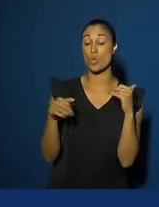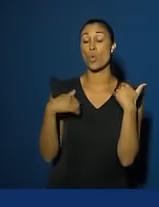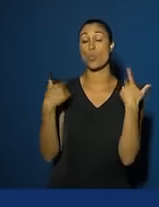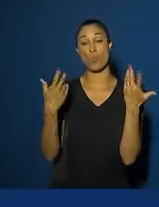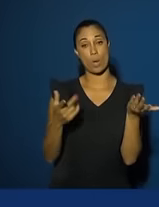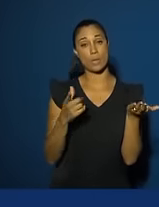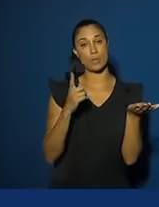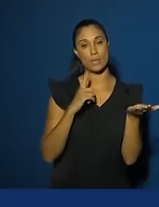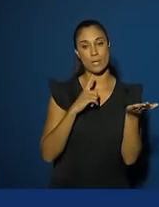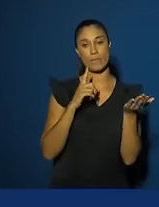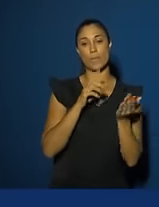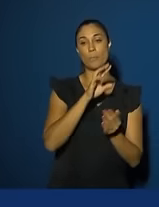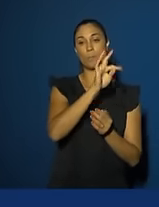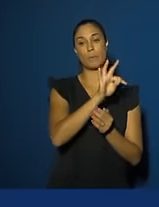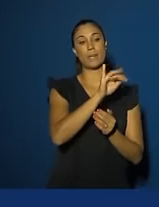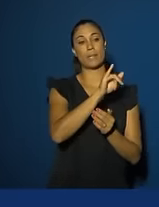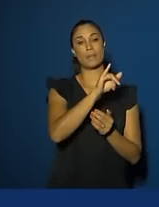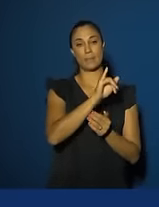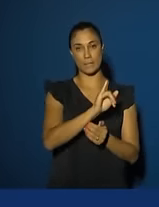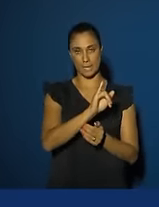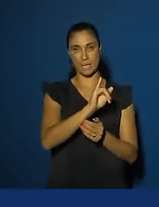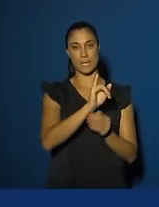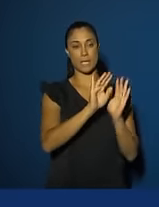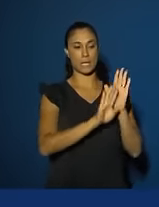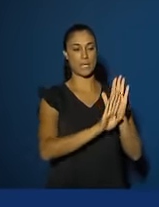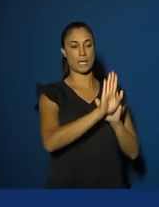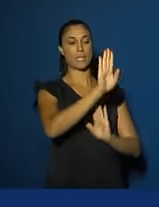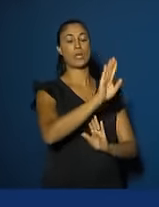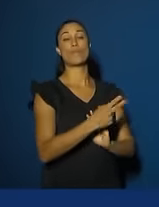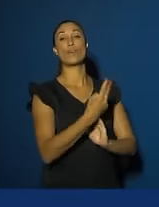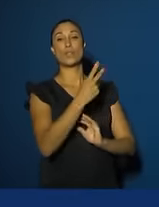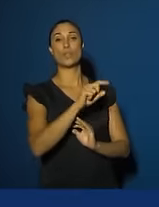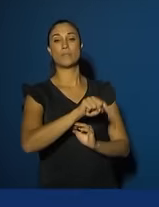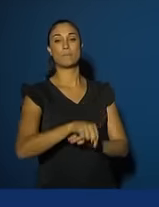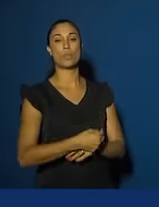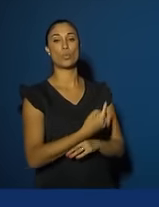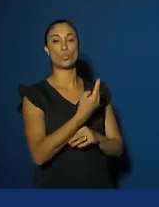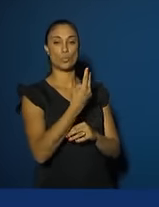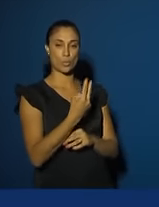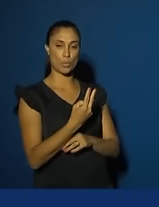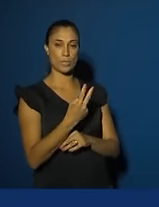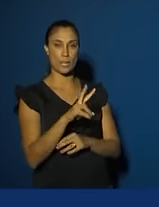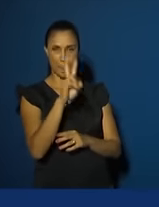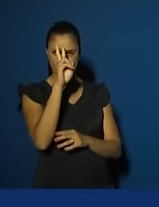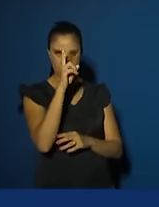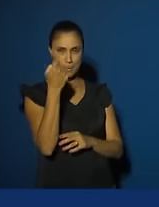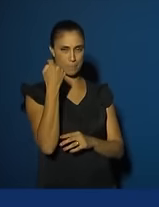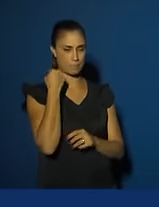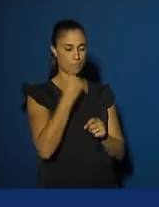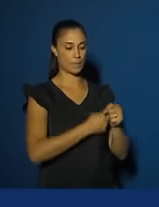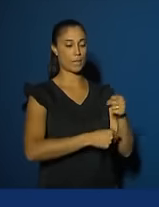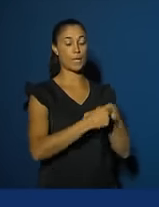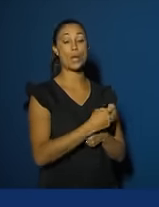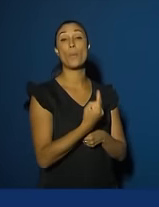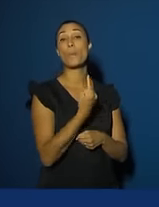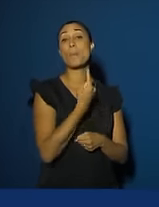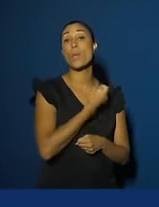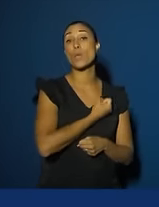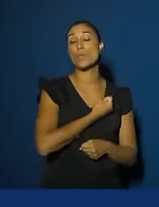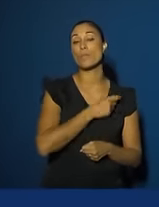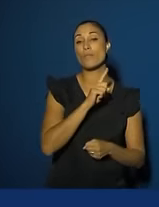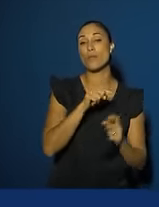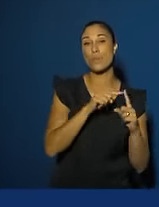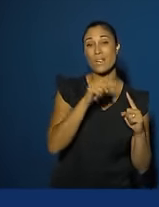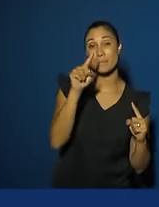crescimento do primeiro tri do ano passado que foi 2.2 o primeiro número depois foi revisto mas o primeiro número foi o